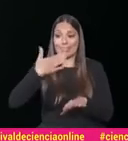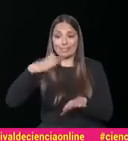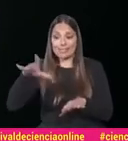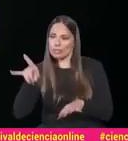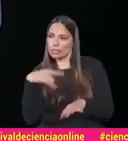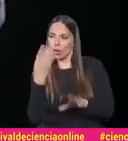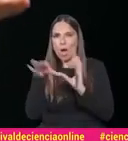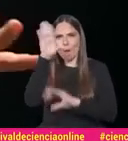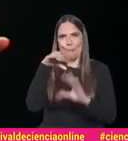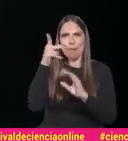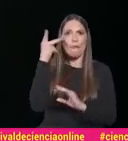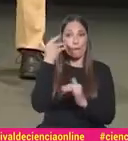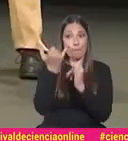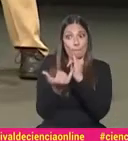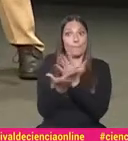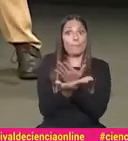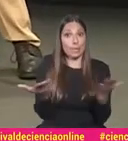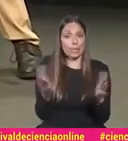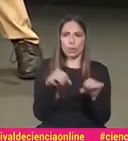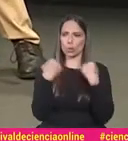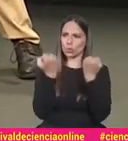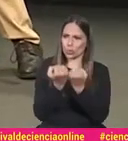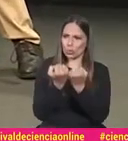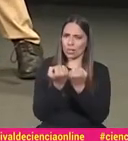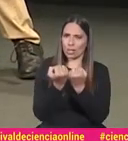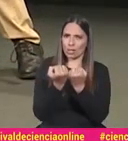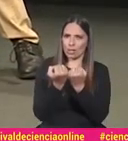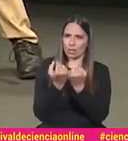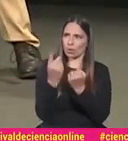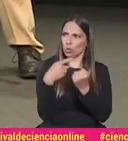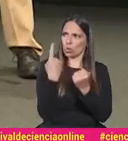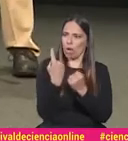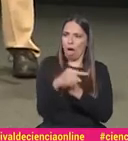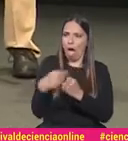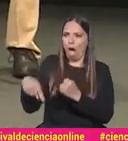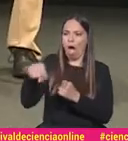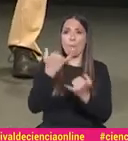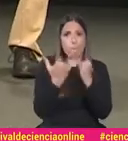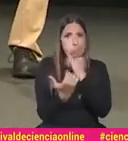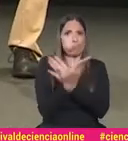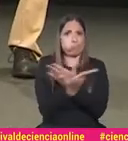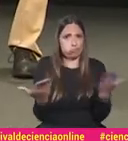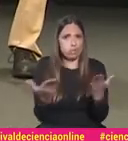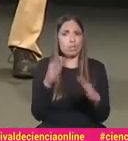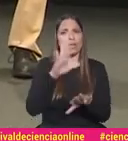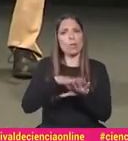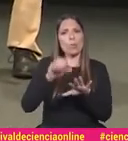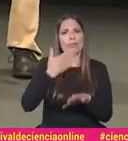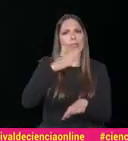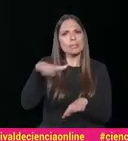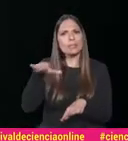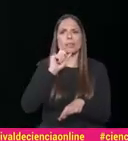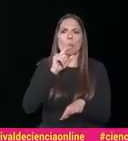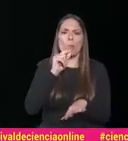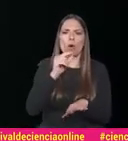conseguimos aprender a viver com risco. As sociedades onde nós criamos têm risco e é a ciência que nos pode